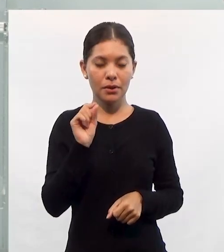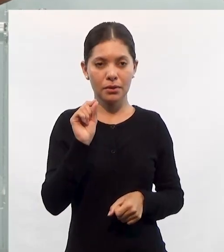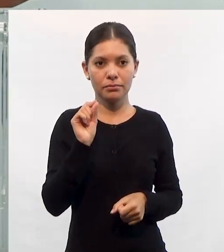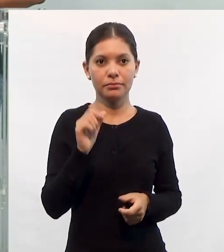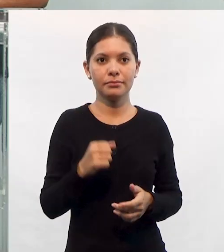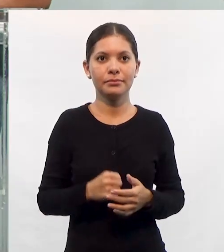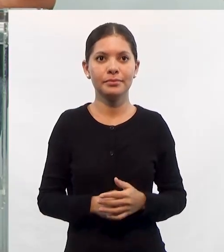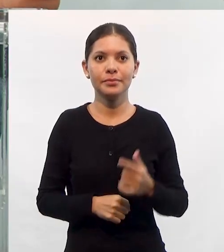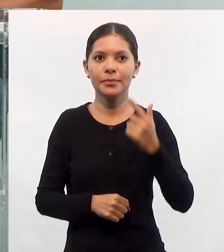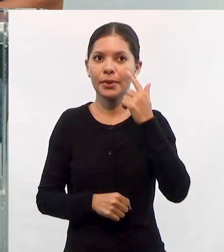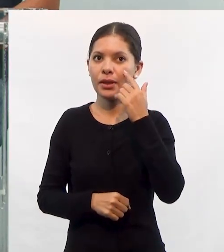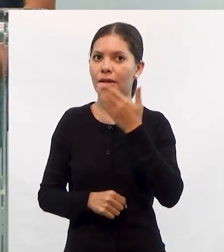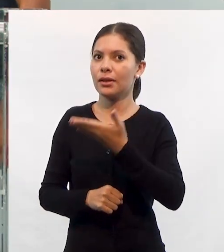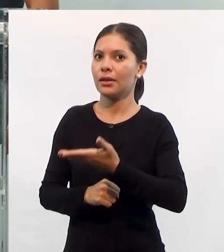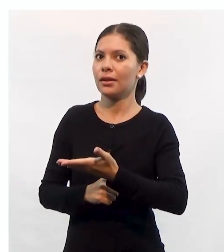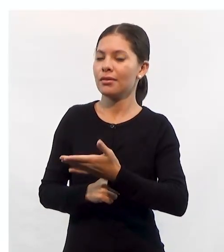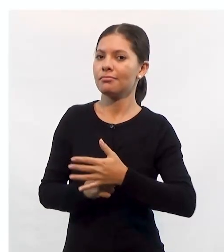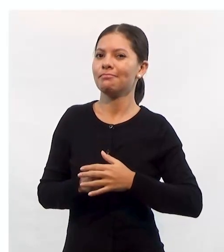a mão de obra